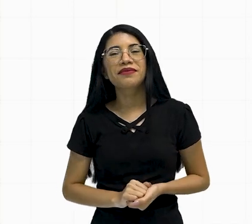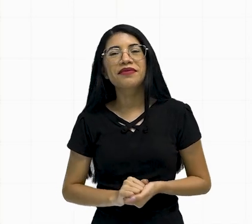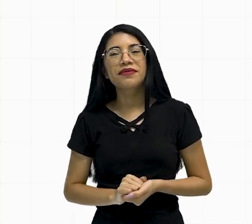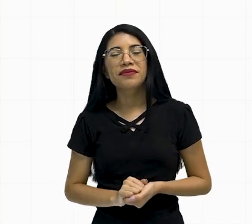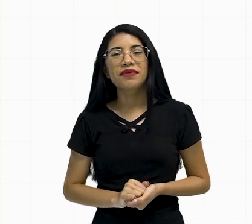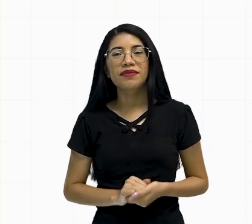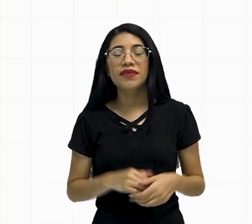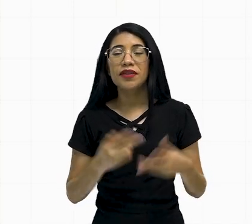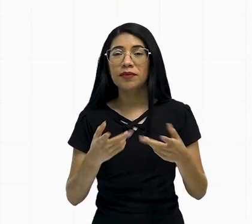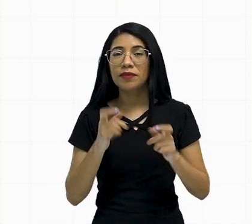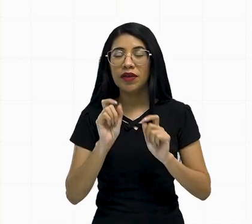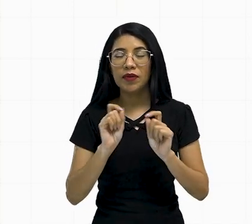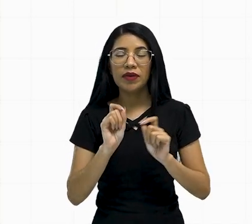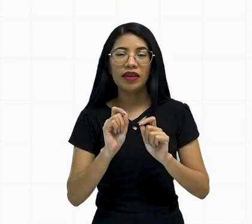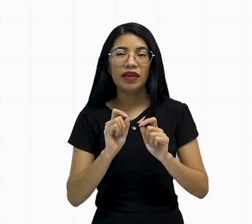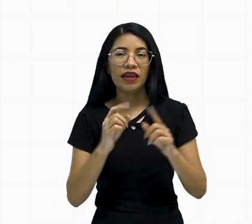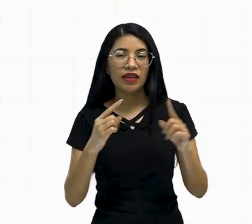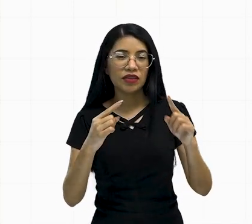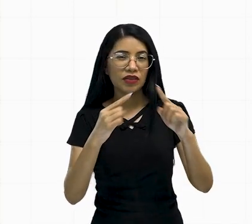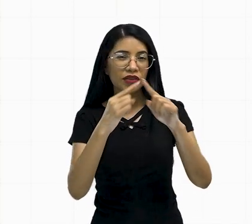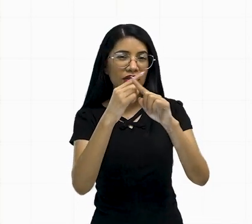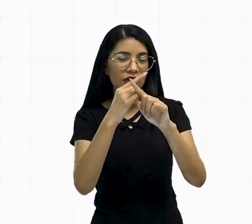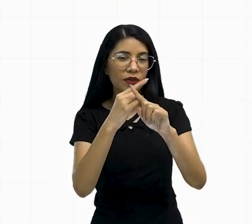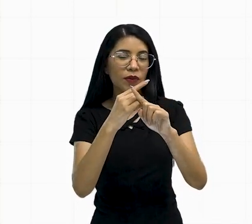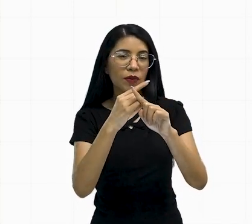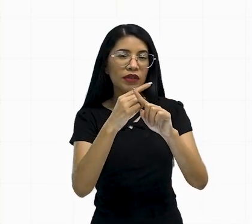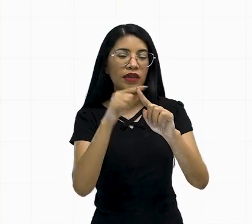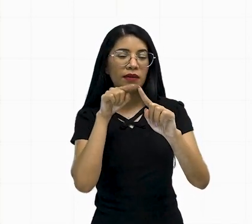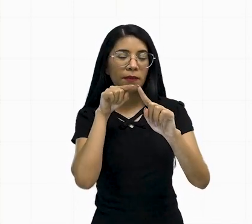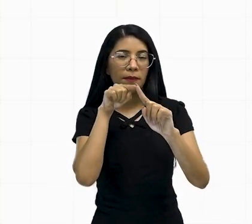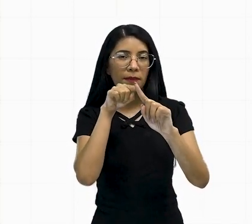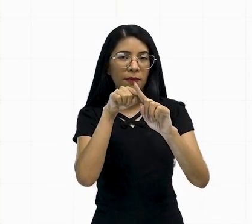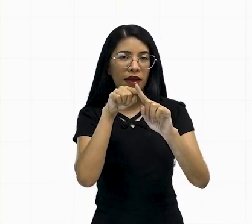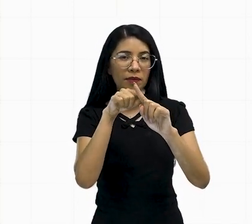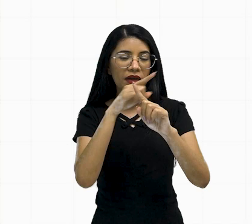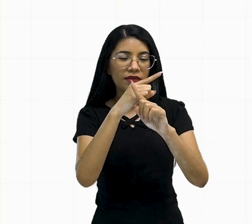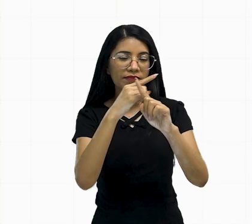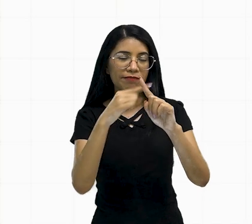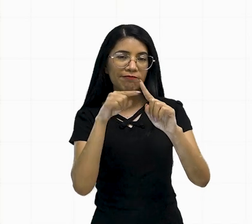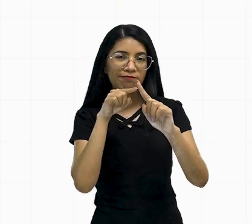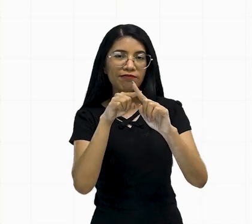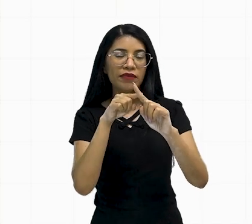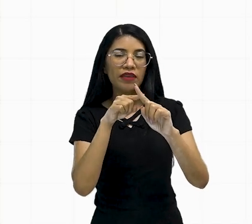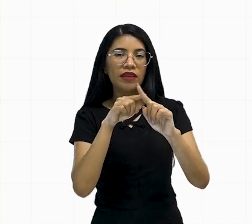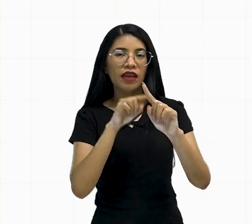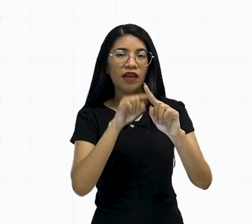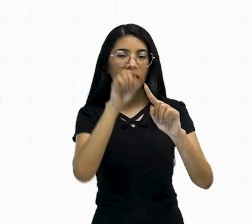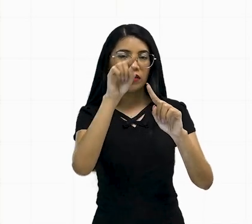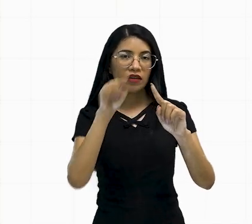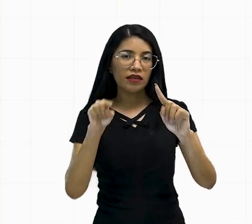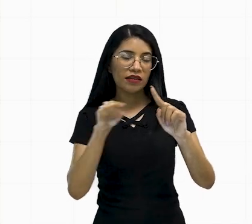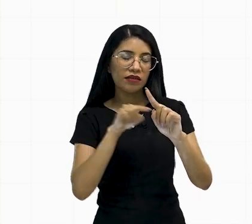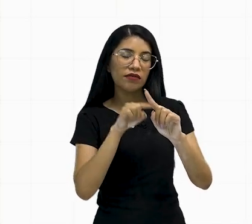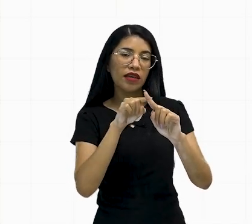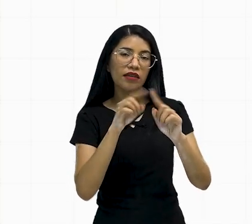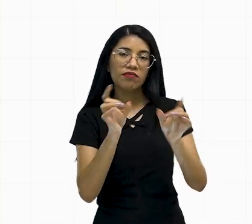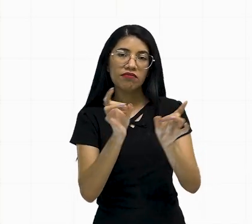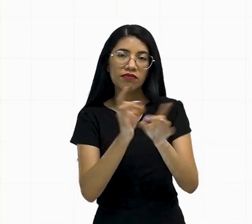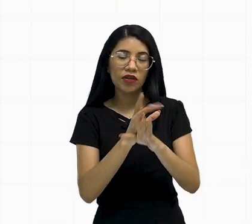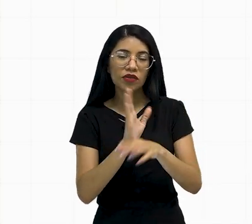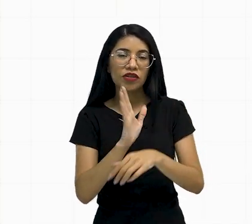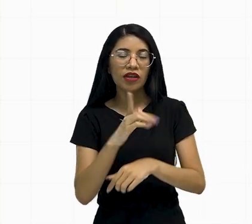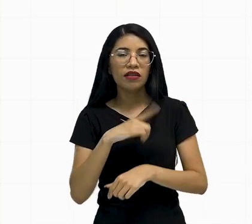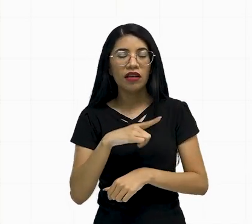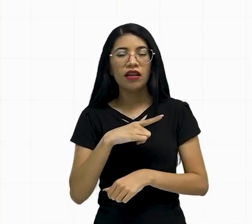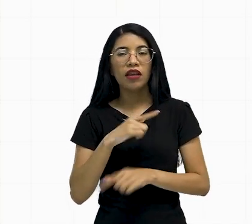Perceba que os lados se cruzam e marque esse ponto. Ligue os 3 pontos e pronto. Você vai ter aí os